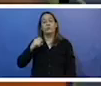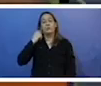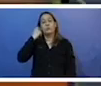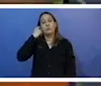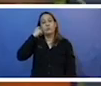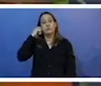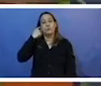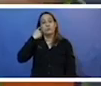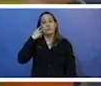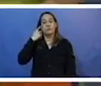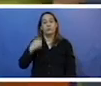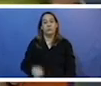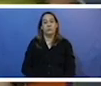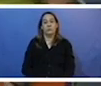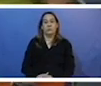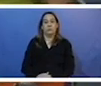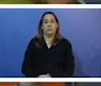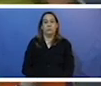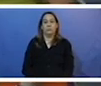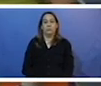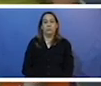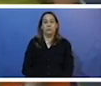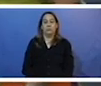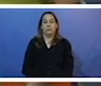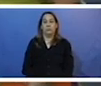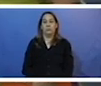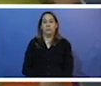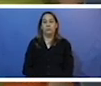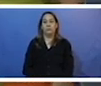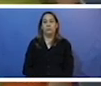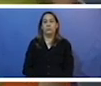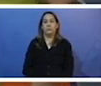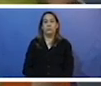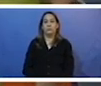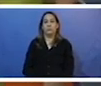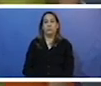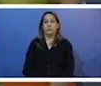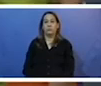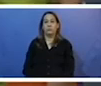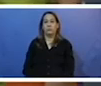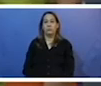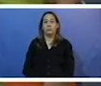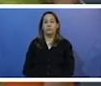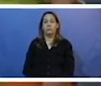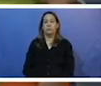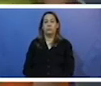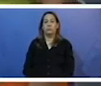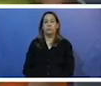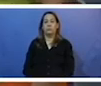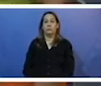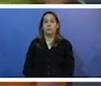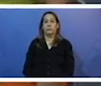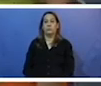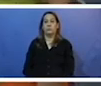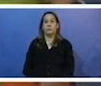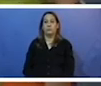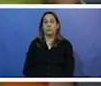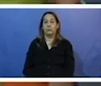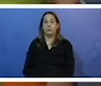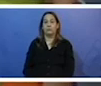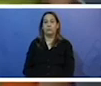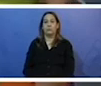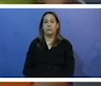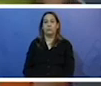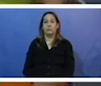monte, a gente vai escrever aqui, ó. Monte. Na verdade, não é ti, né? É